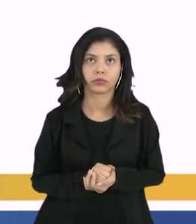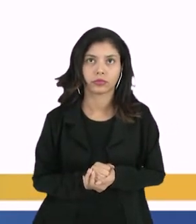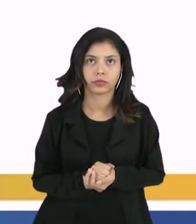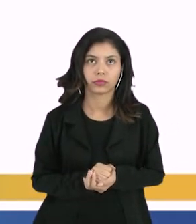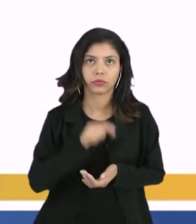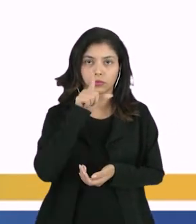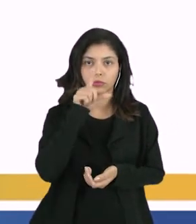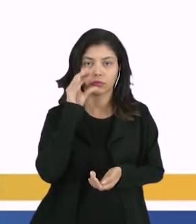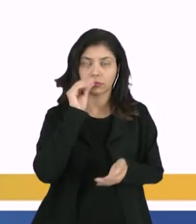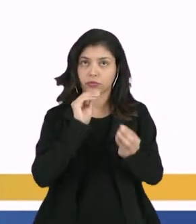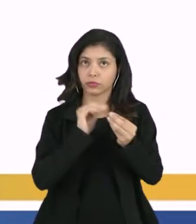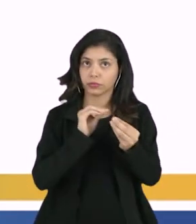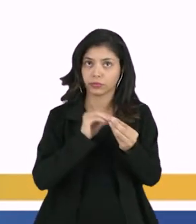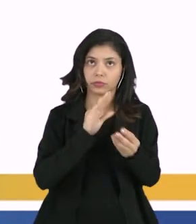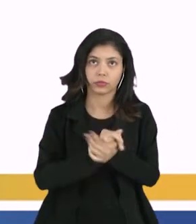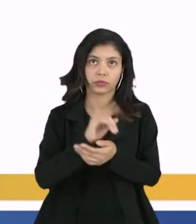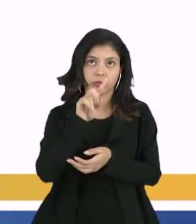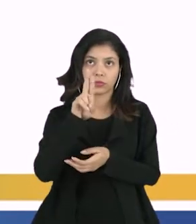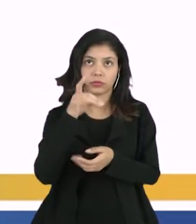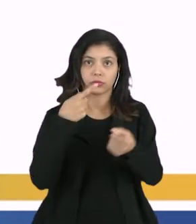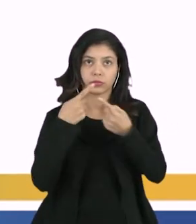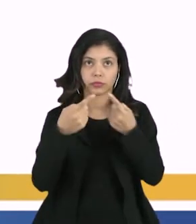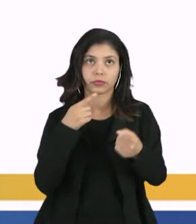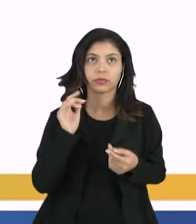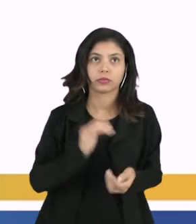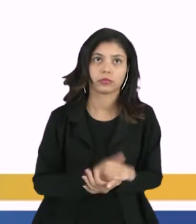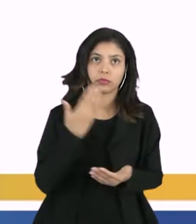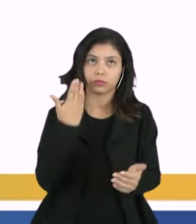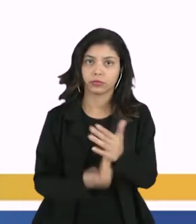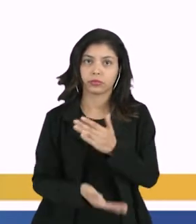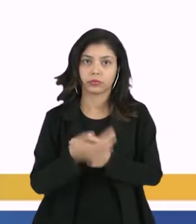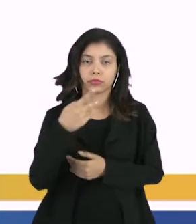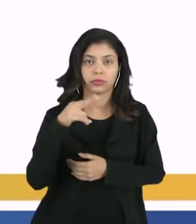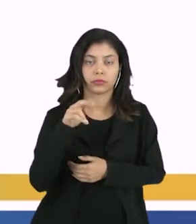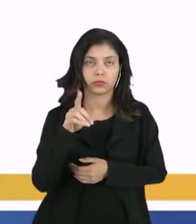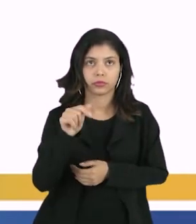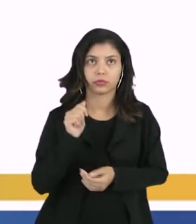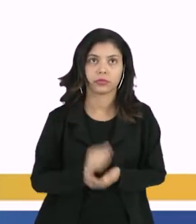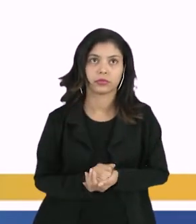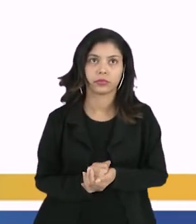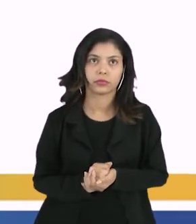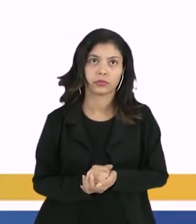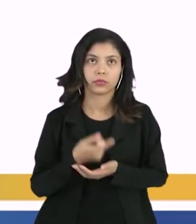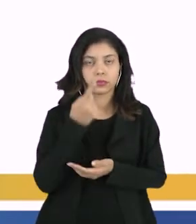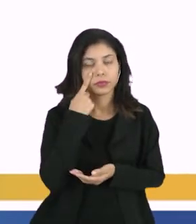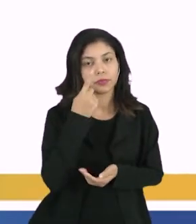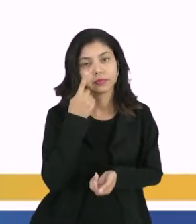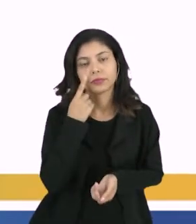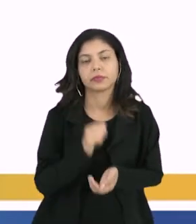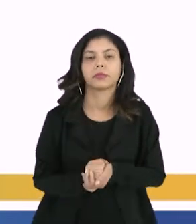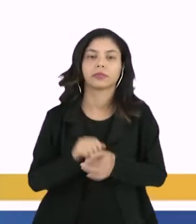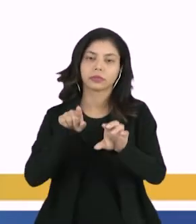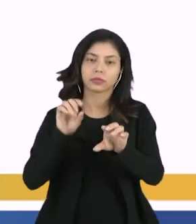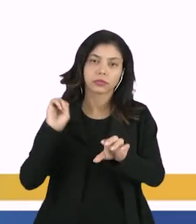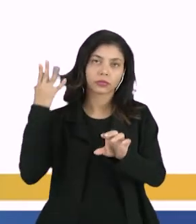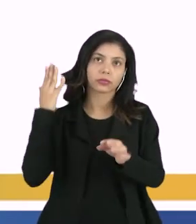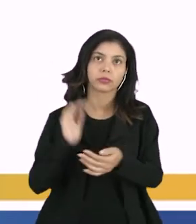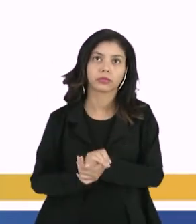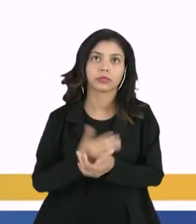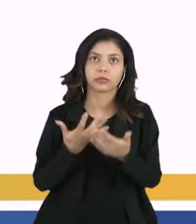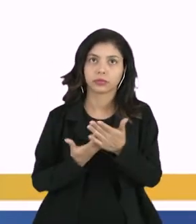beijar, beijo, debater, debate, perder, perda. Observem que nesse caso